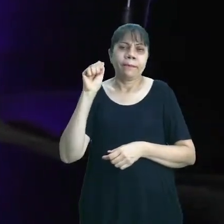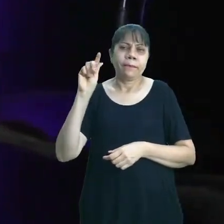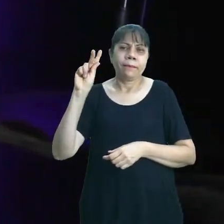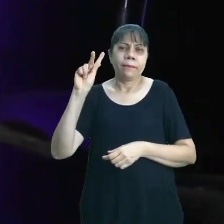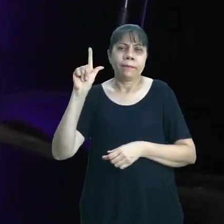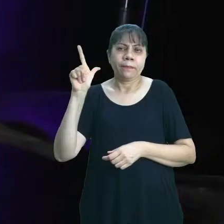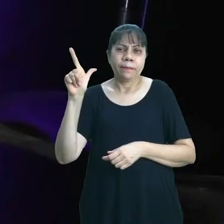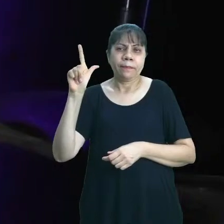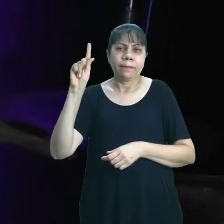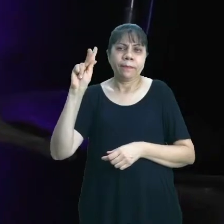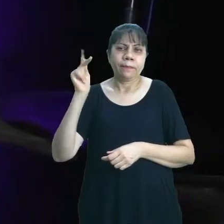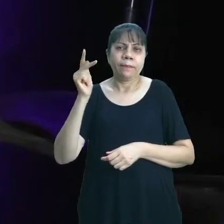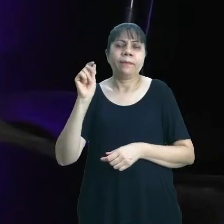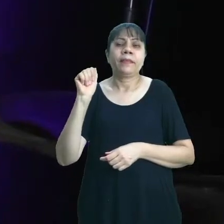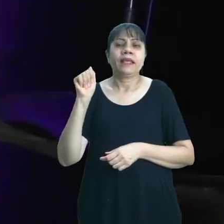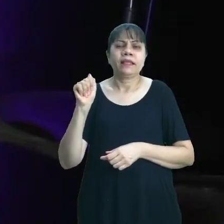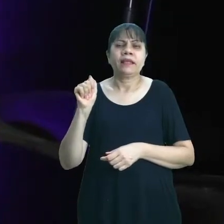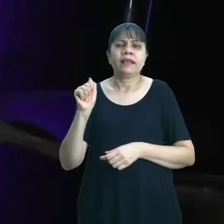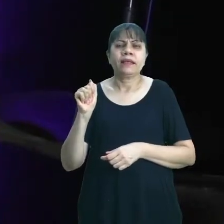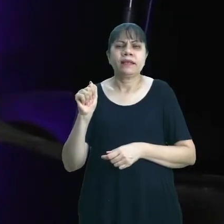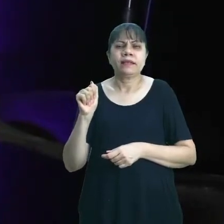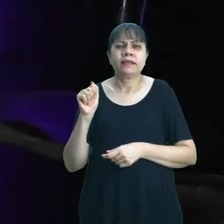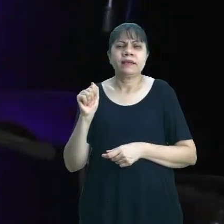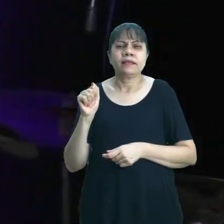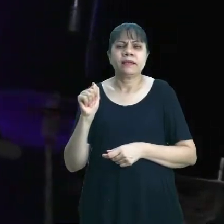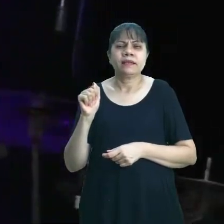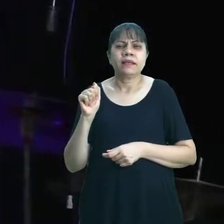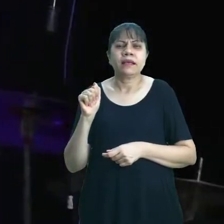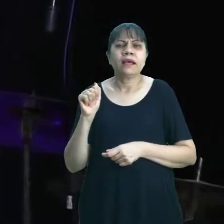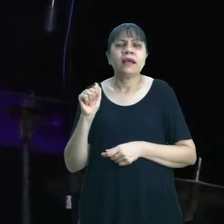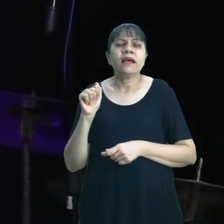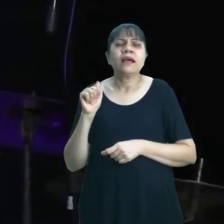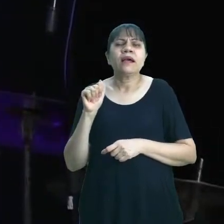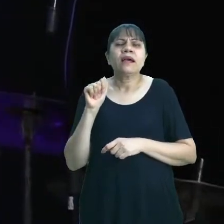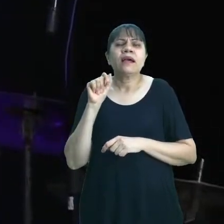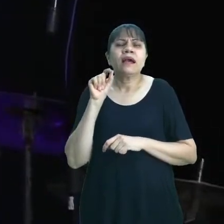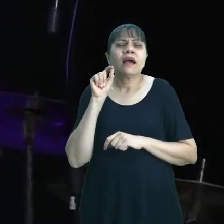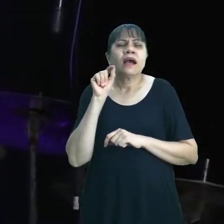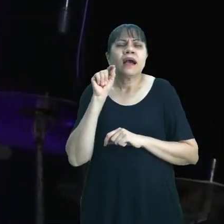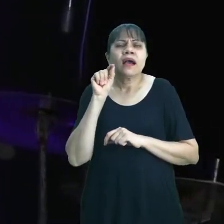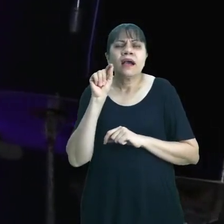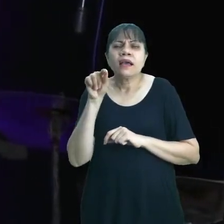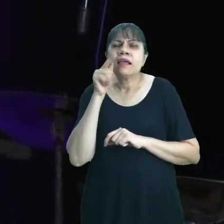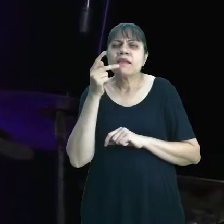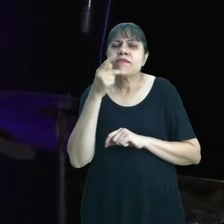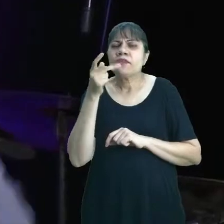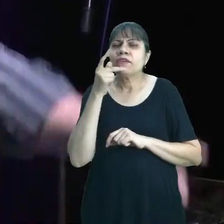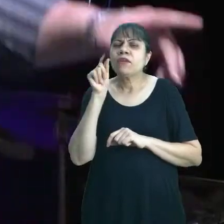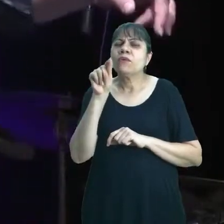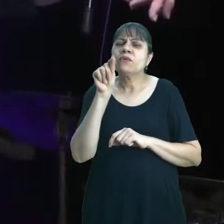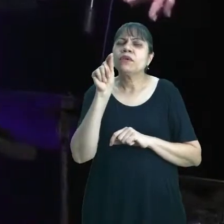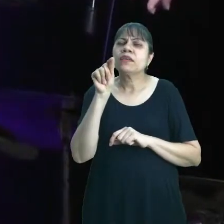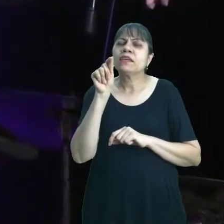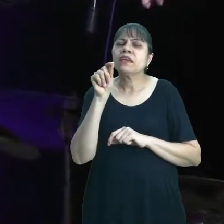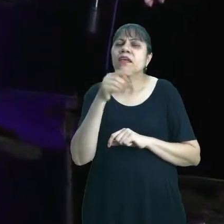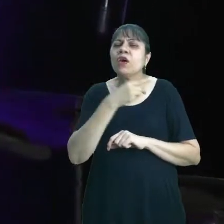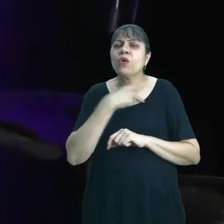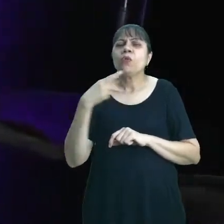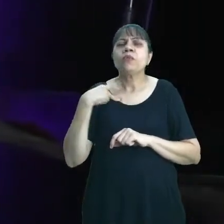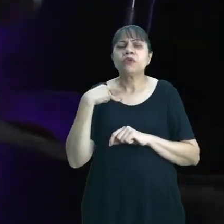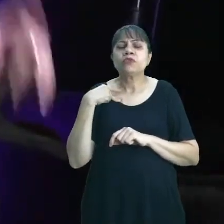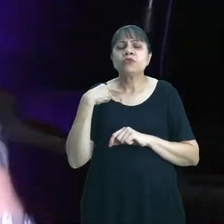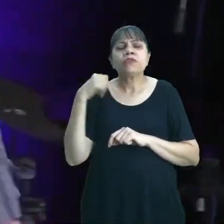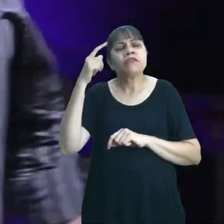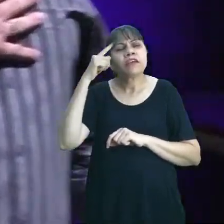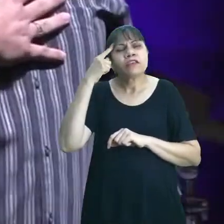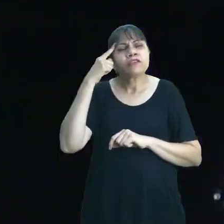isso? Aí a mãe dele disse: o que Deus está achando de você por ver isso em você? Porque o pastor não viu, mas